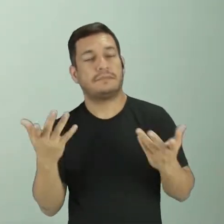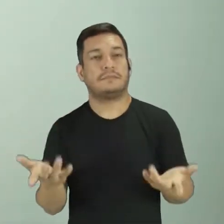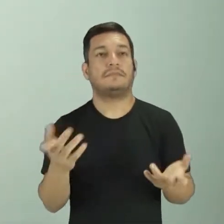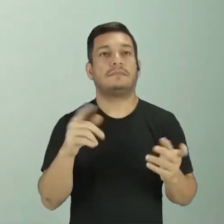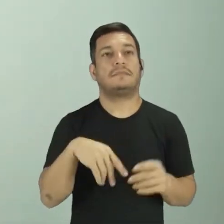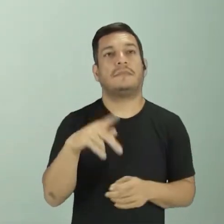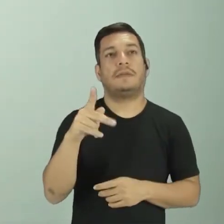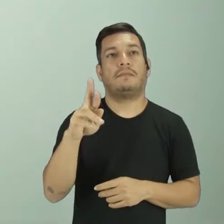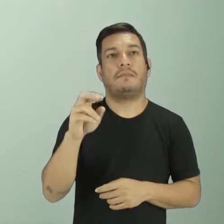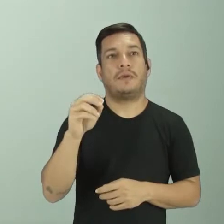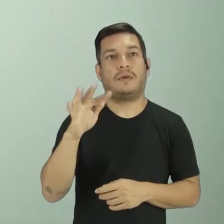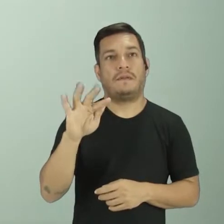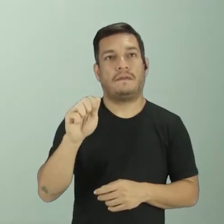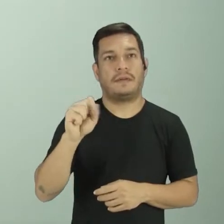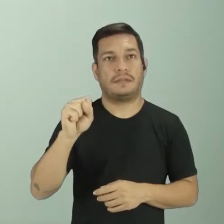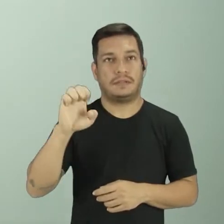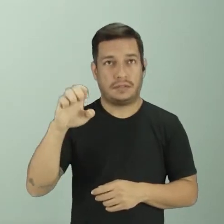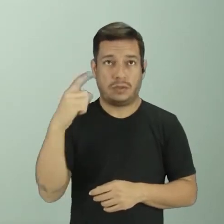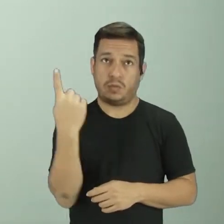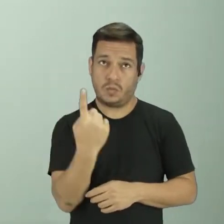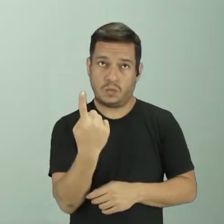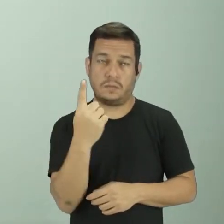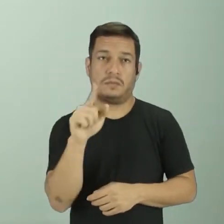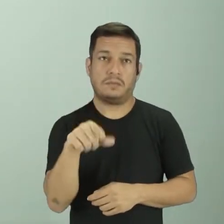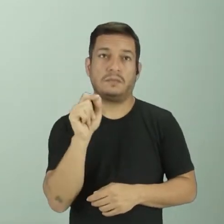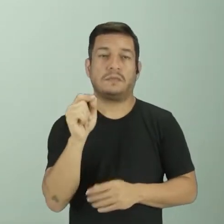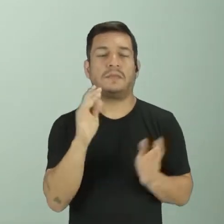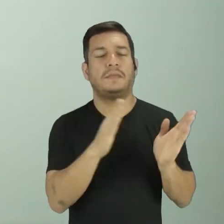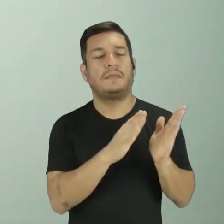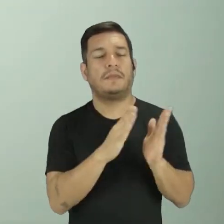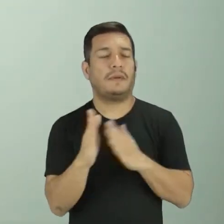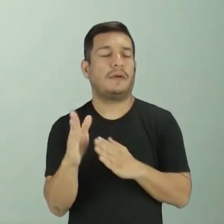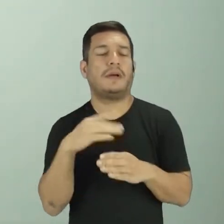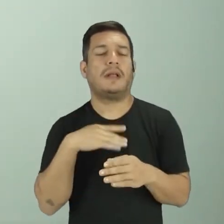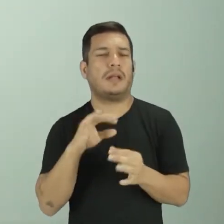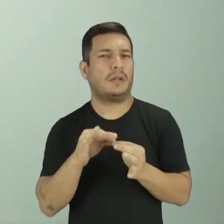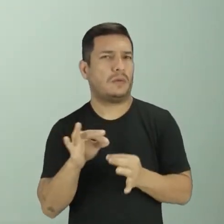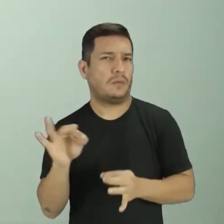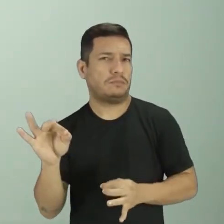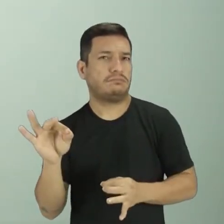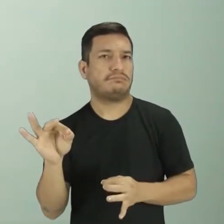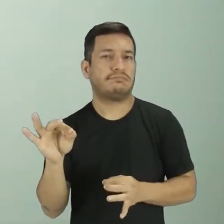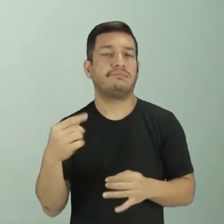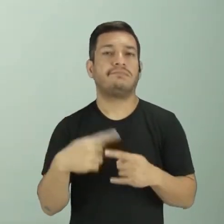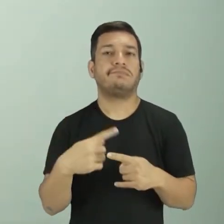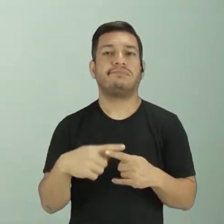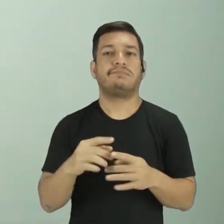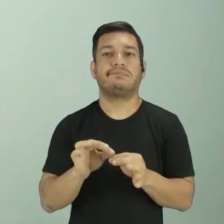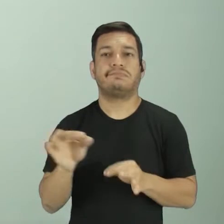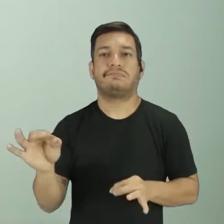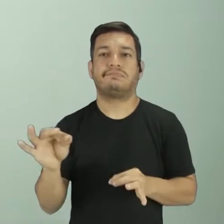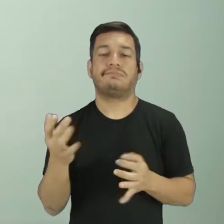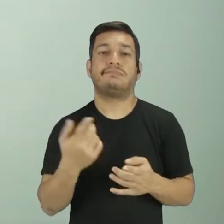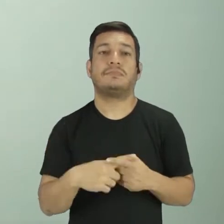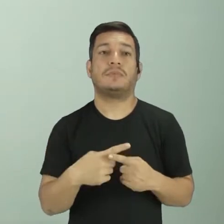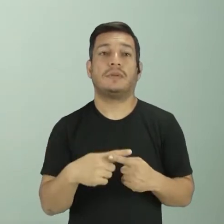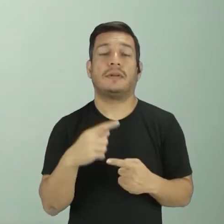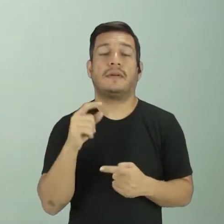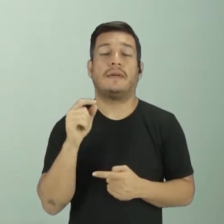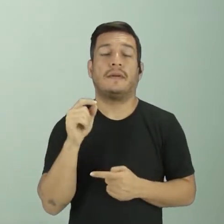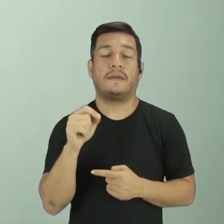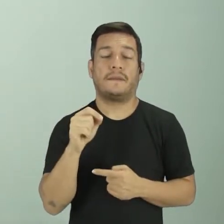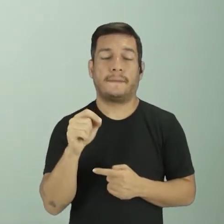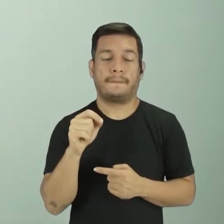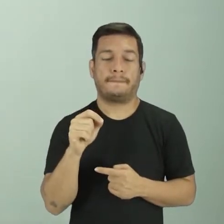a prófase 1, da meiose 1, é a etapa mais longa. Tá? Por que ela é mais longa? Porque